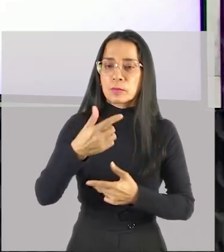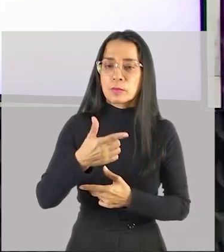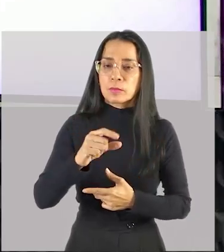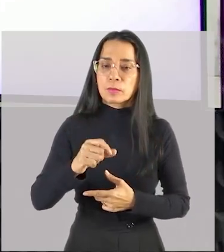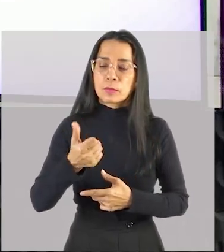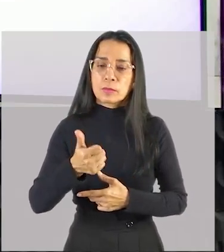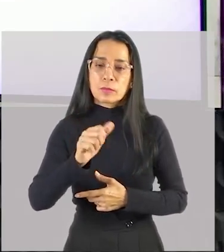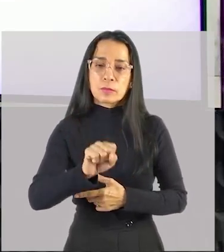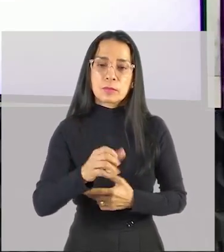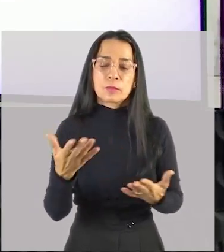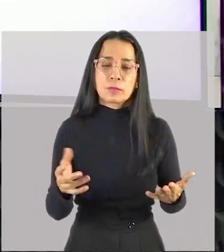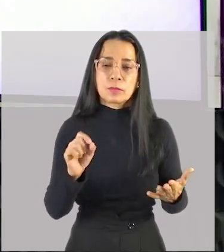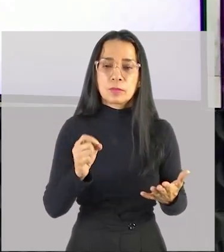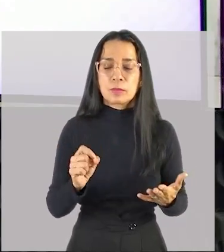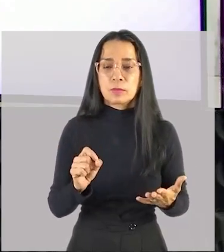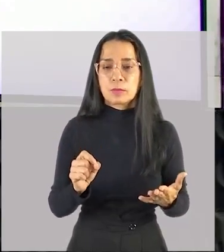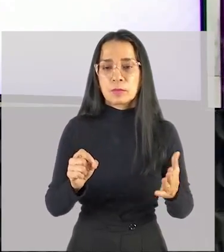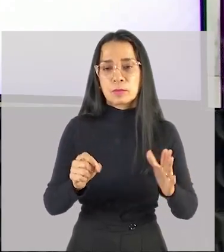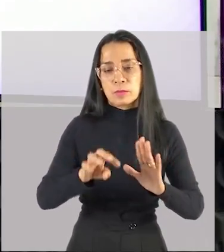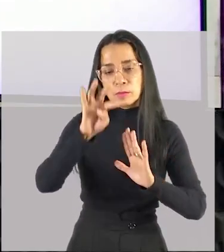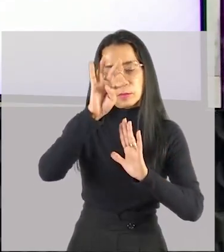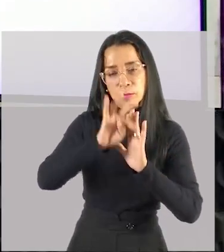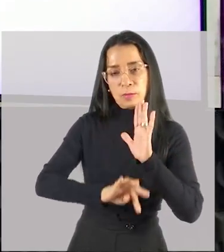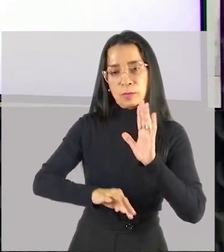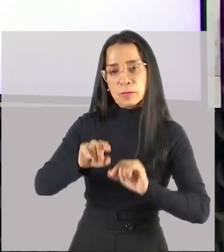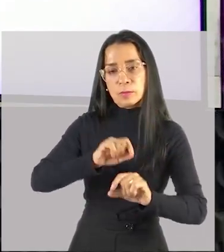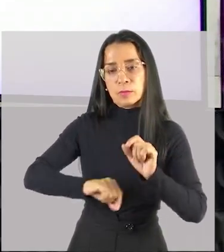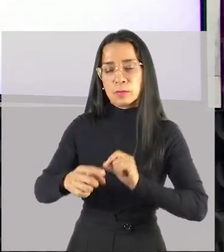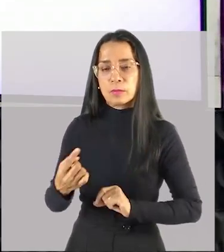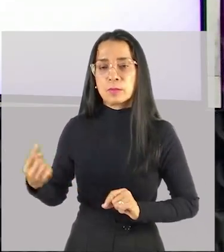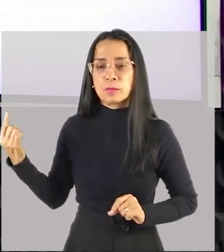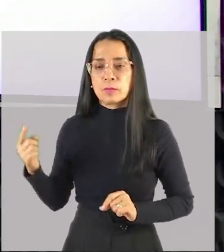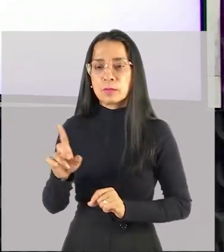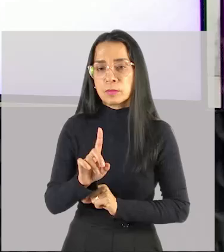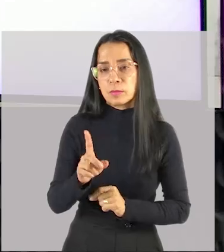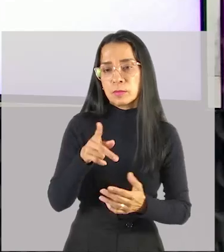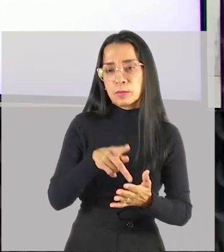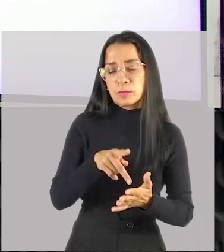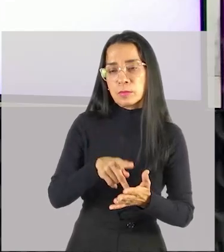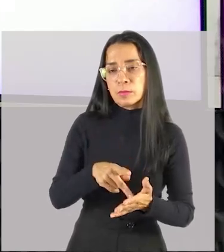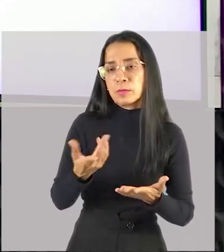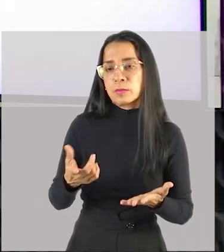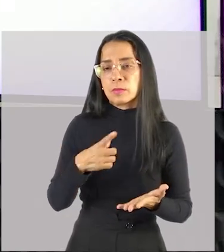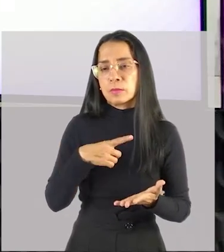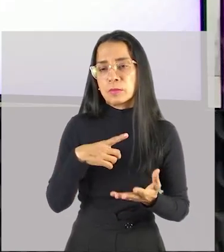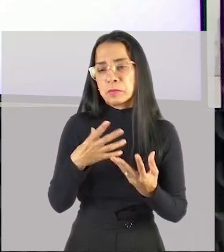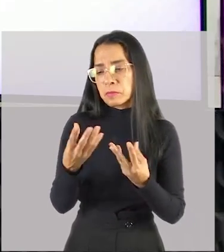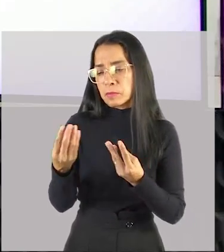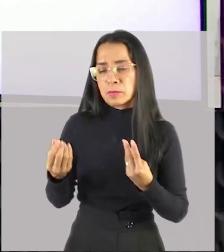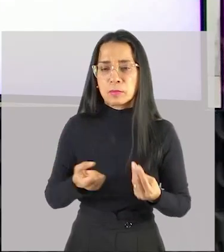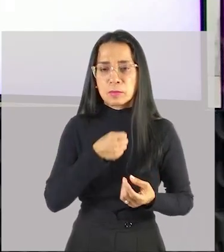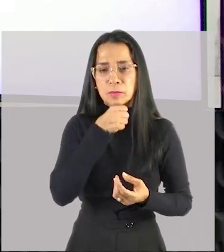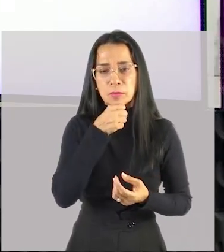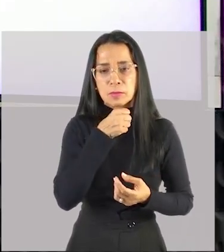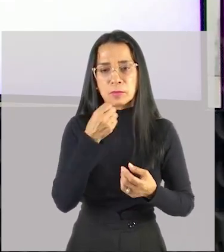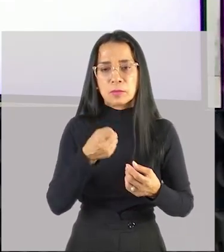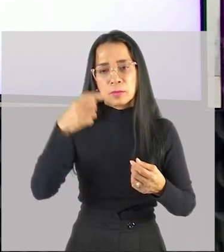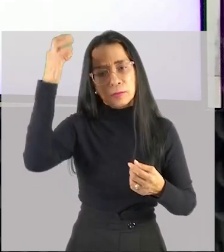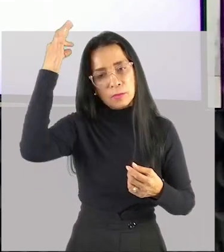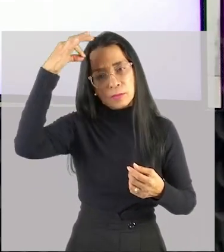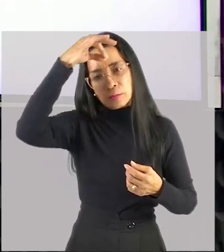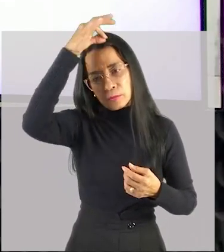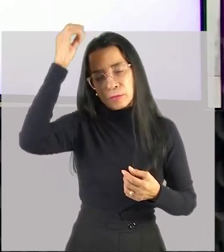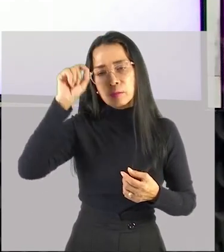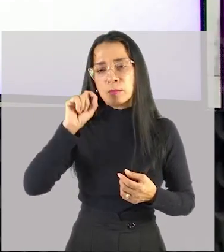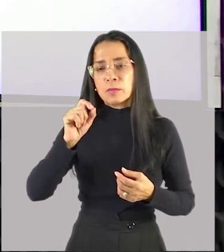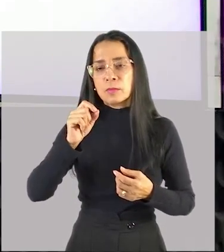vamos ao texto. Não é verdade que estão ainda cheios de velhice espiritual aqueles que nos